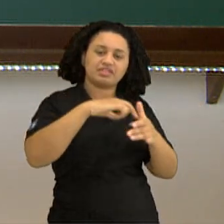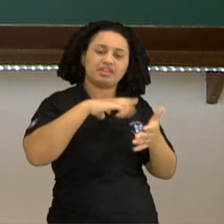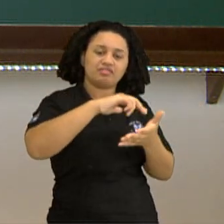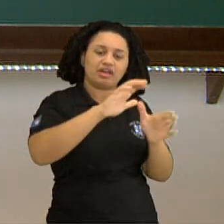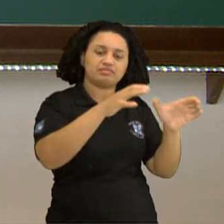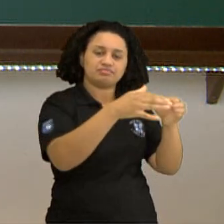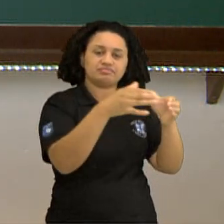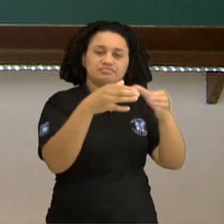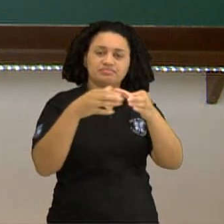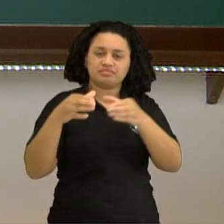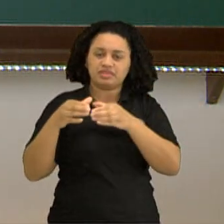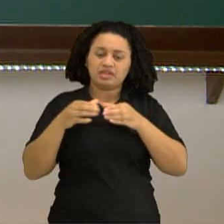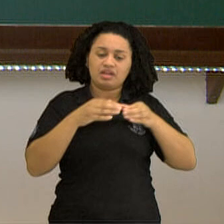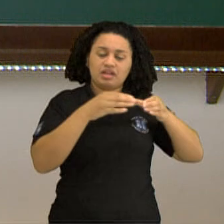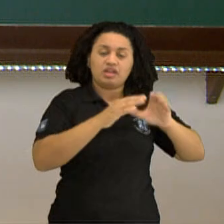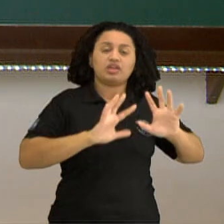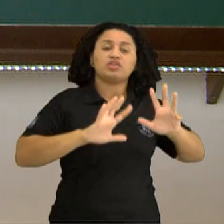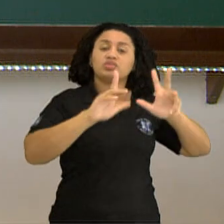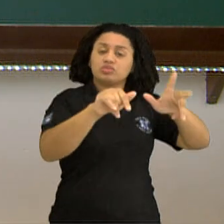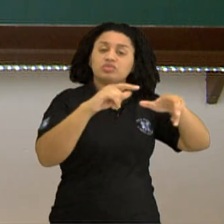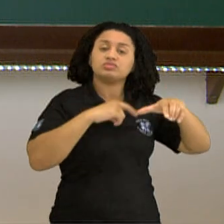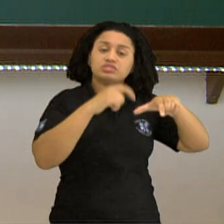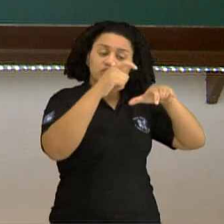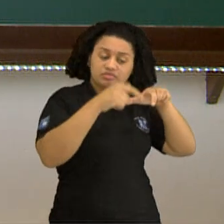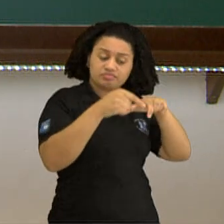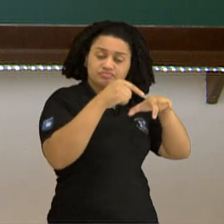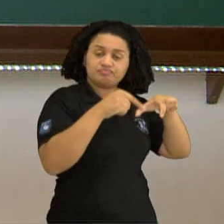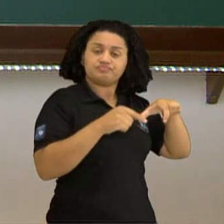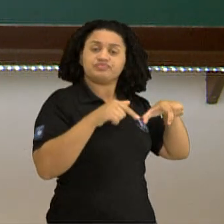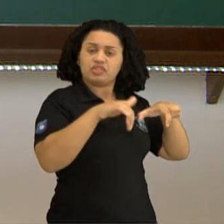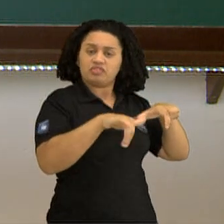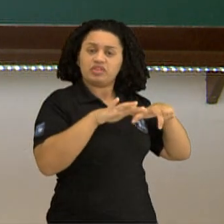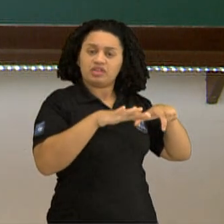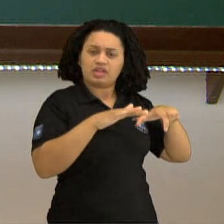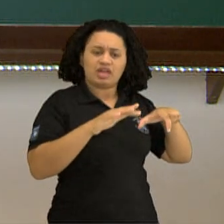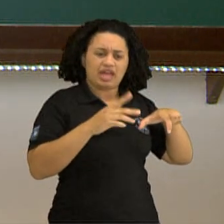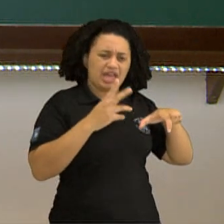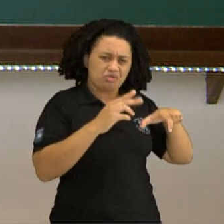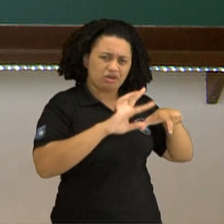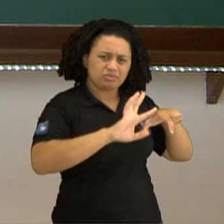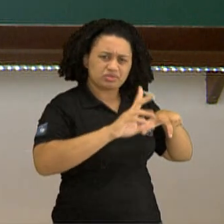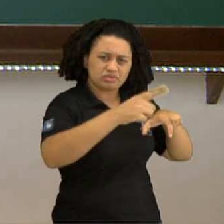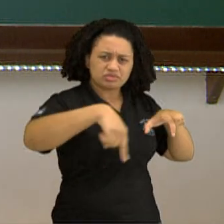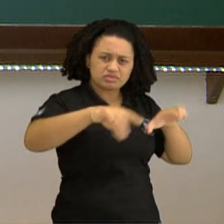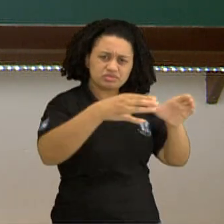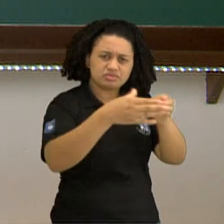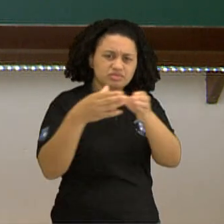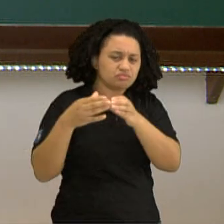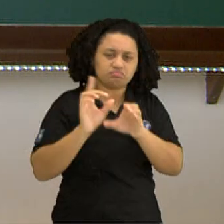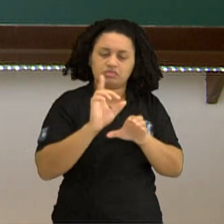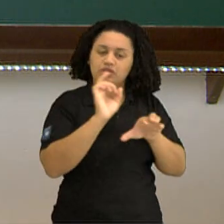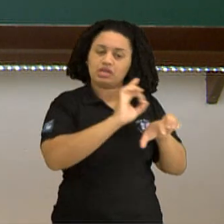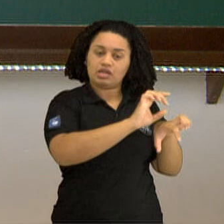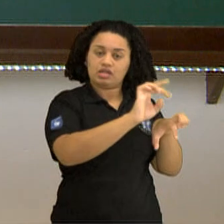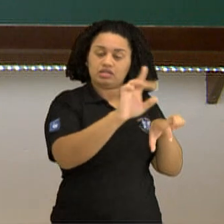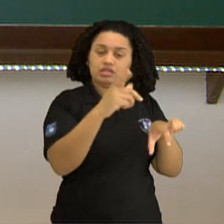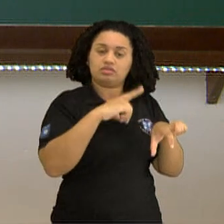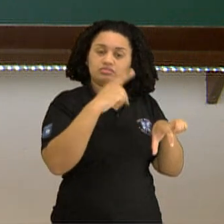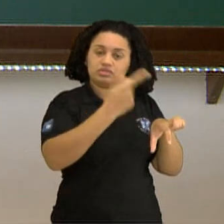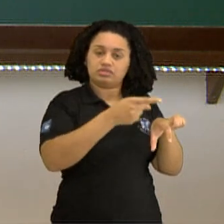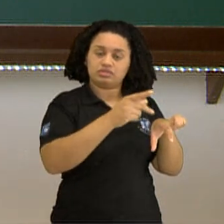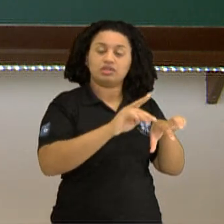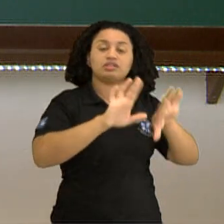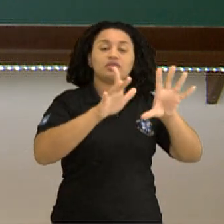times, em todos eles nós temos um goleiro. Só que é o mesmo goleiro para cada time? Não, cada time tem o seu. Então,